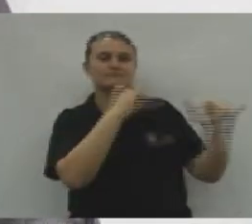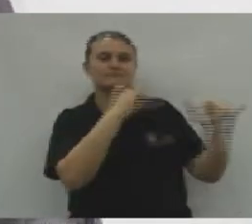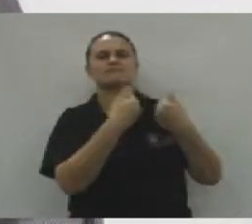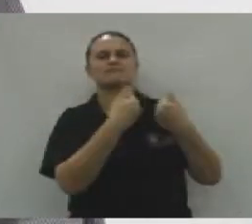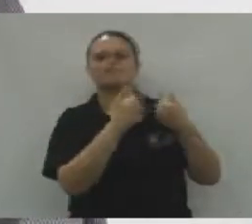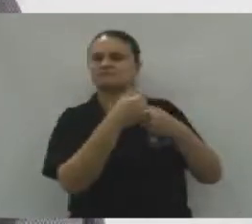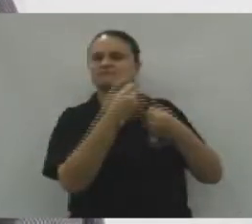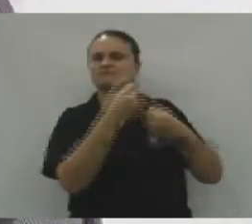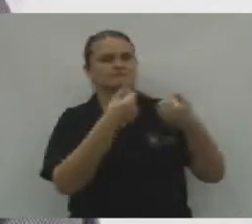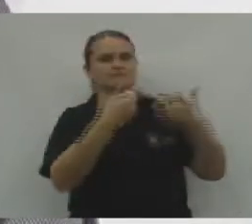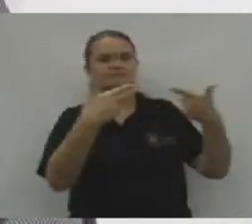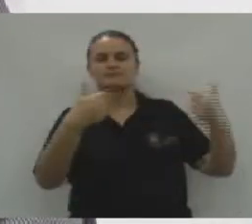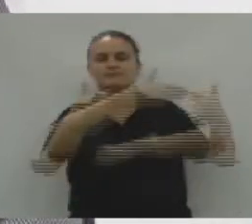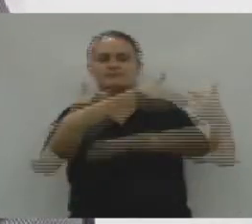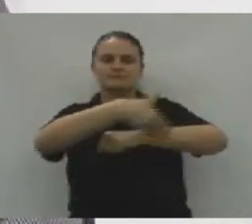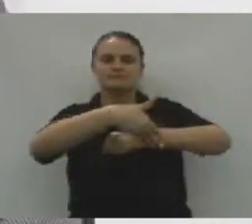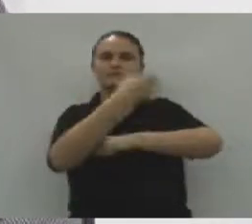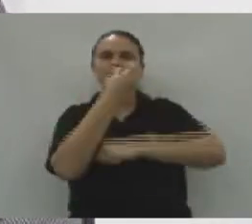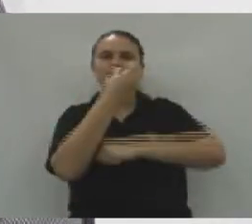boas. Então, tudo isso,